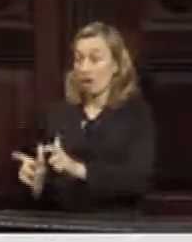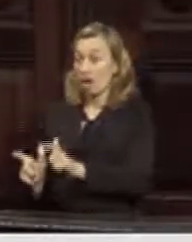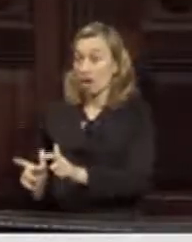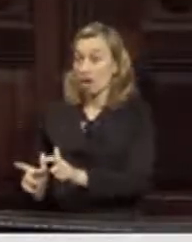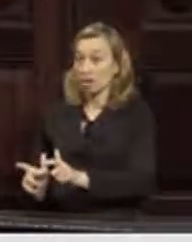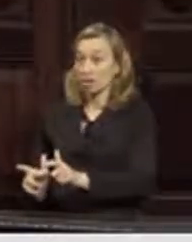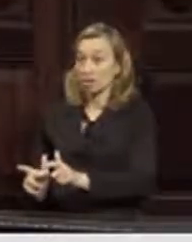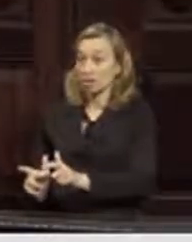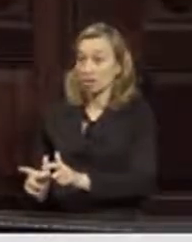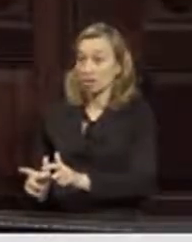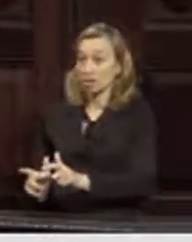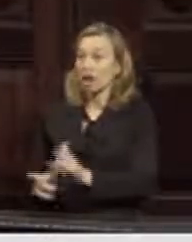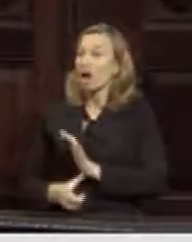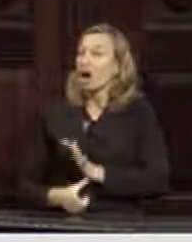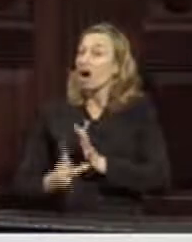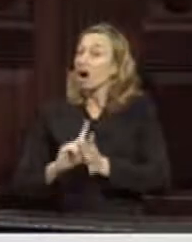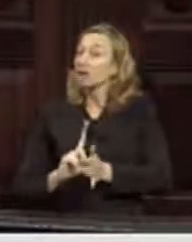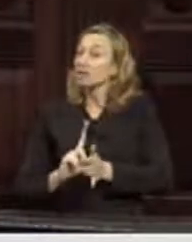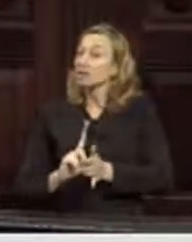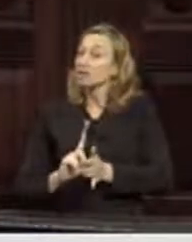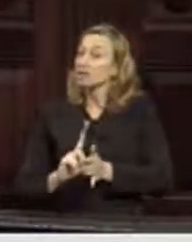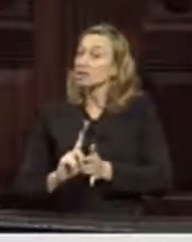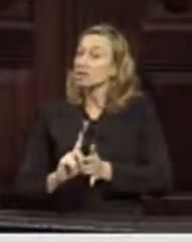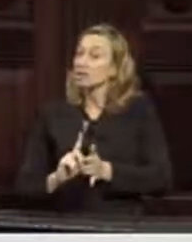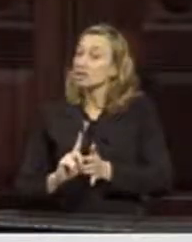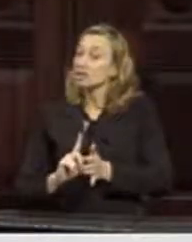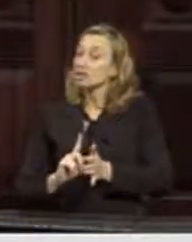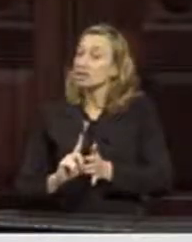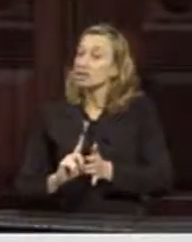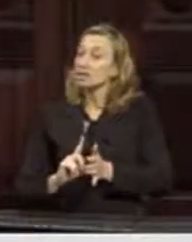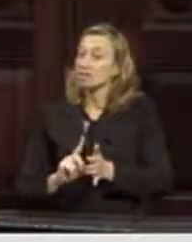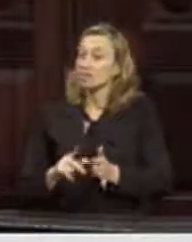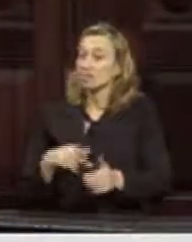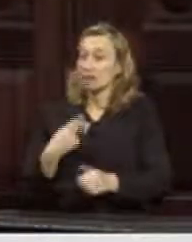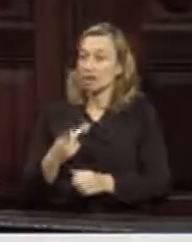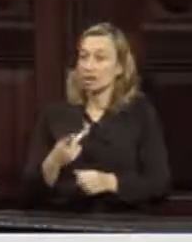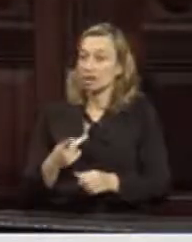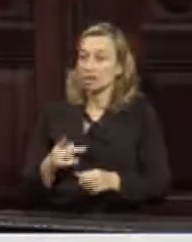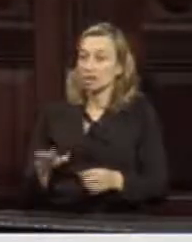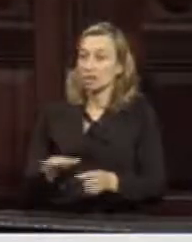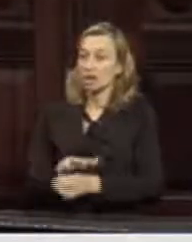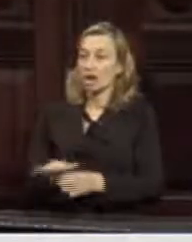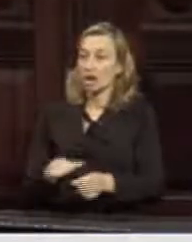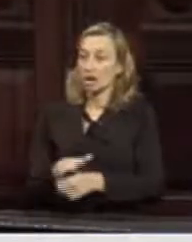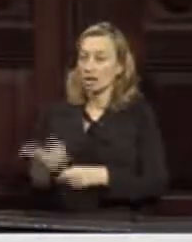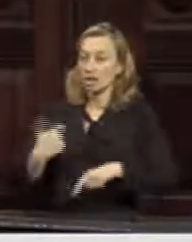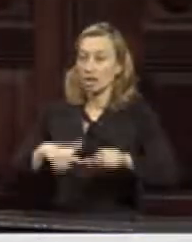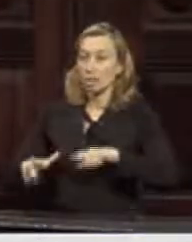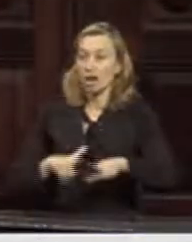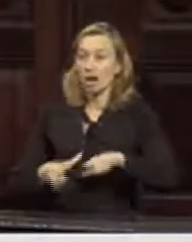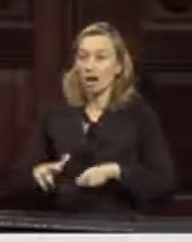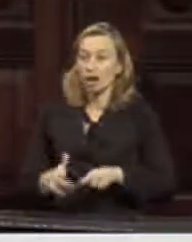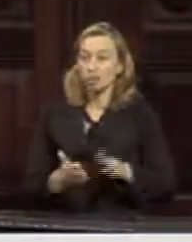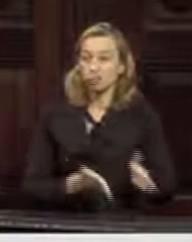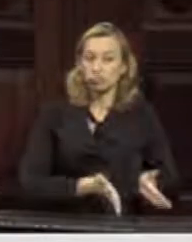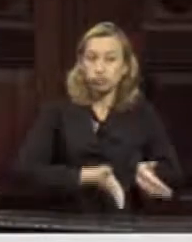antes de ser compartilhado com o Tribunal Regional do Trabalho, aquele prédio